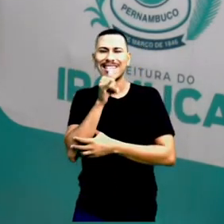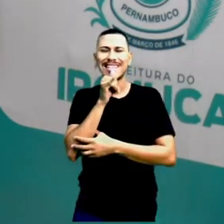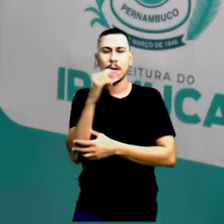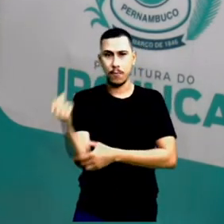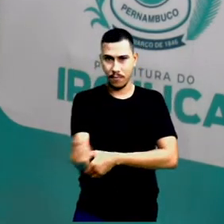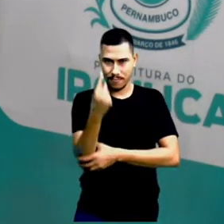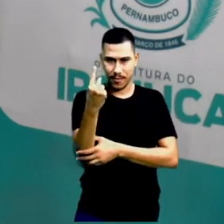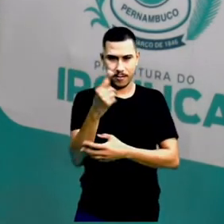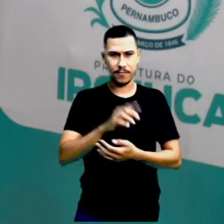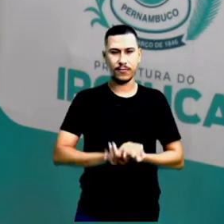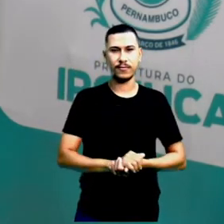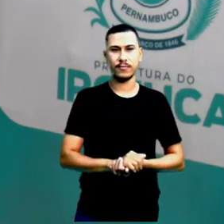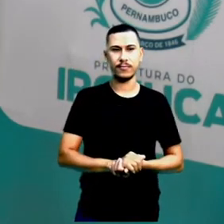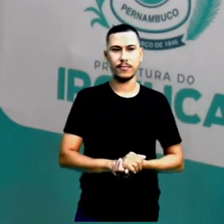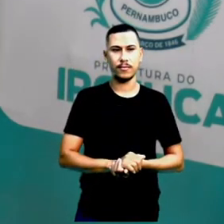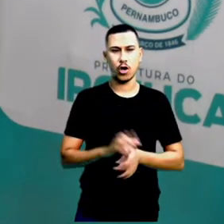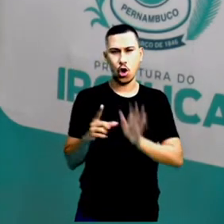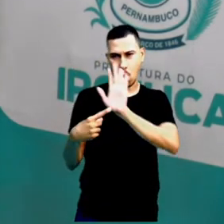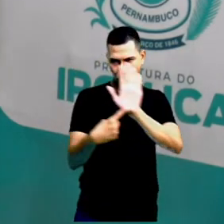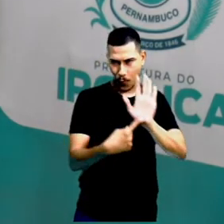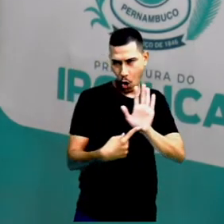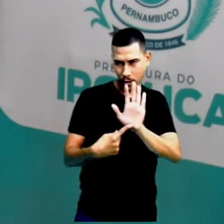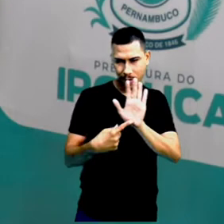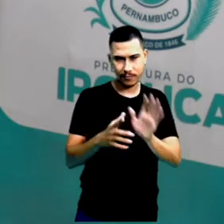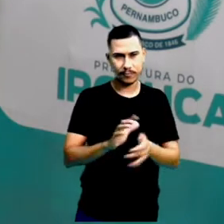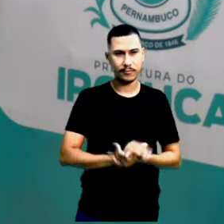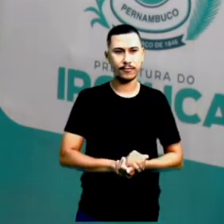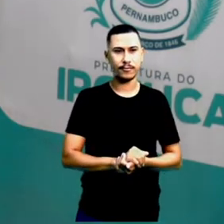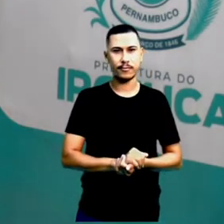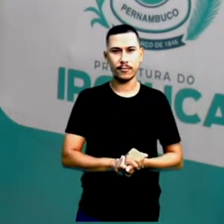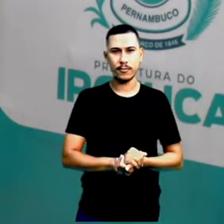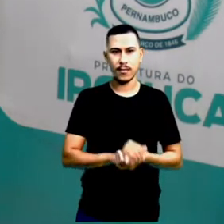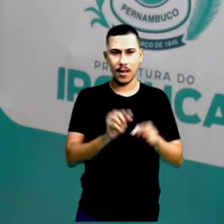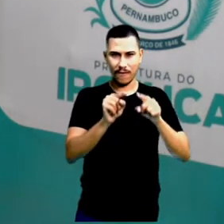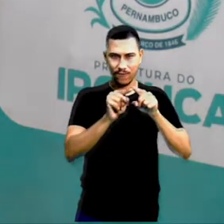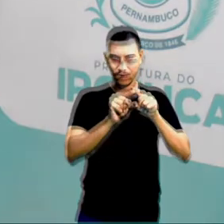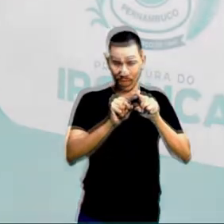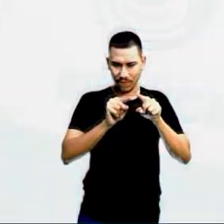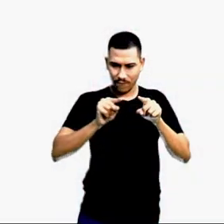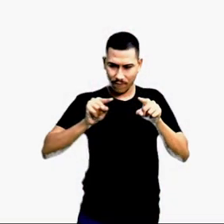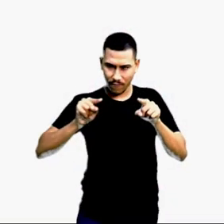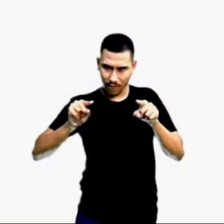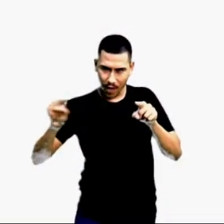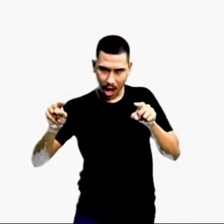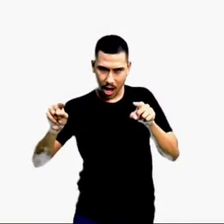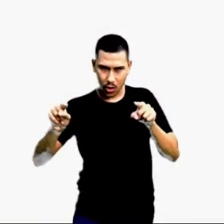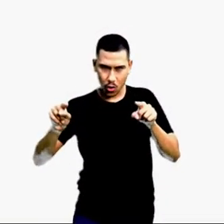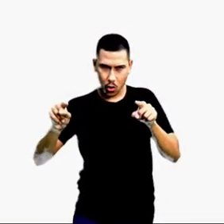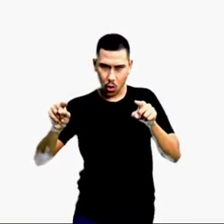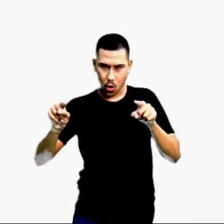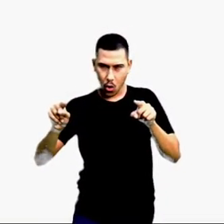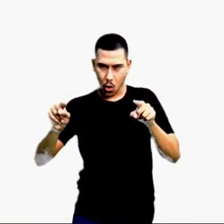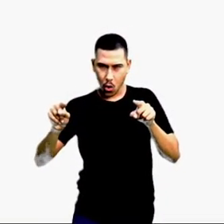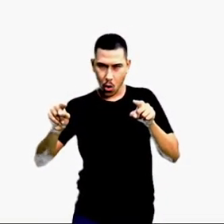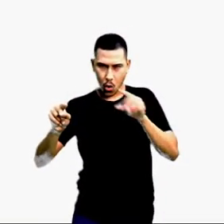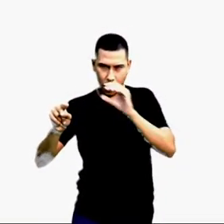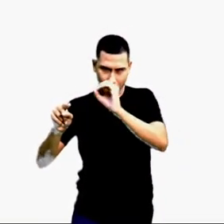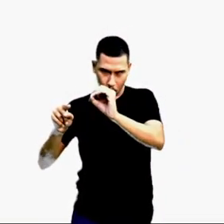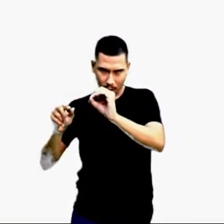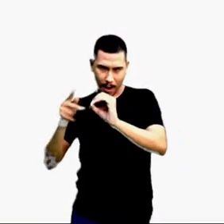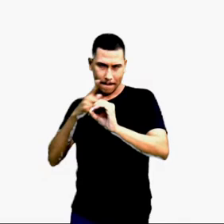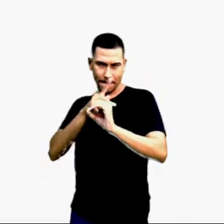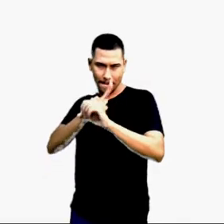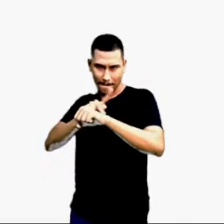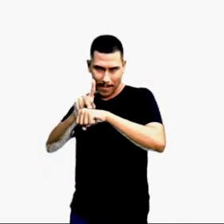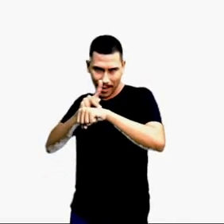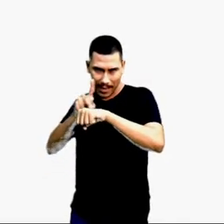exemplo. Nós colocamos aqui, olha aqui, eu coloquei um intervalo. Aqui a bolinha preta significa que o número x